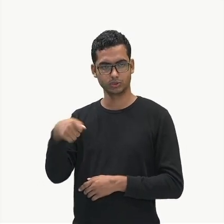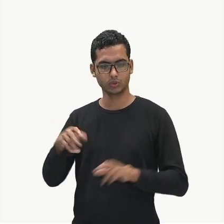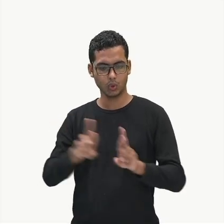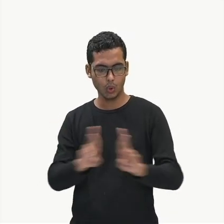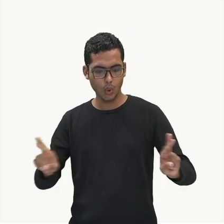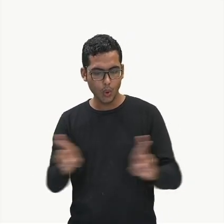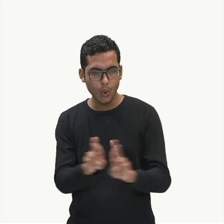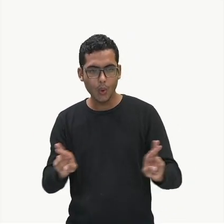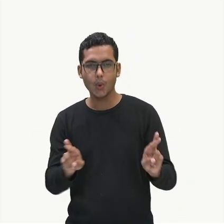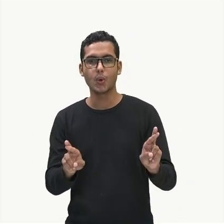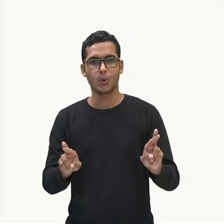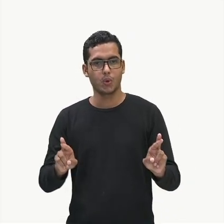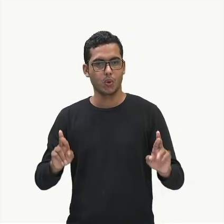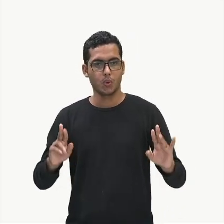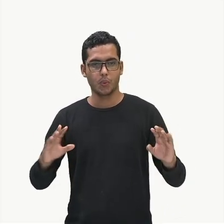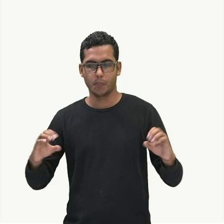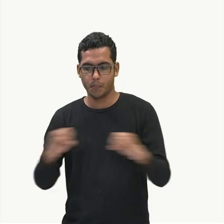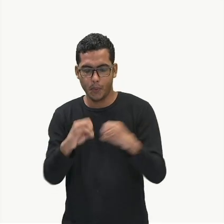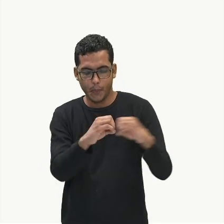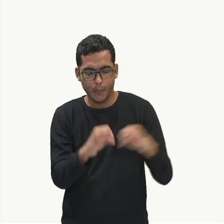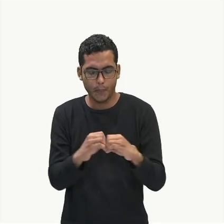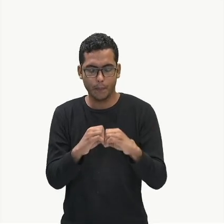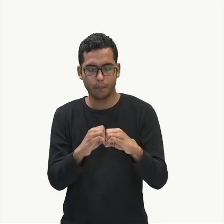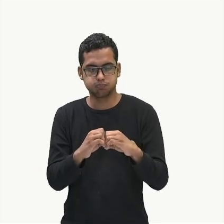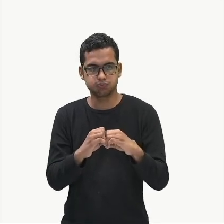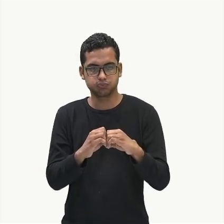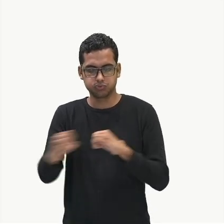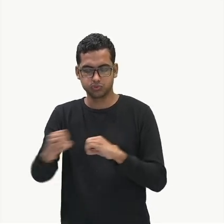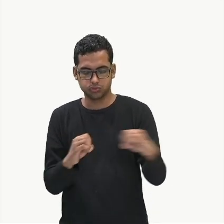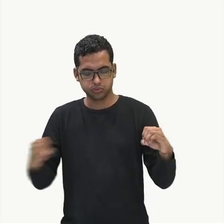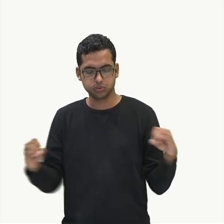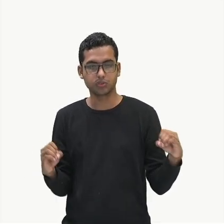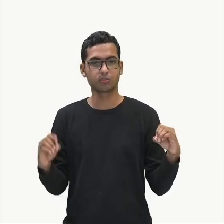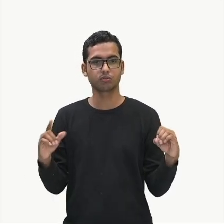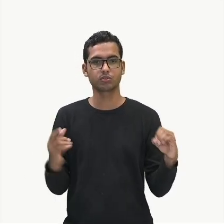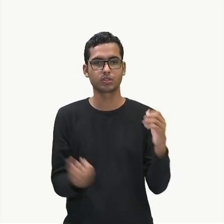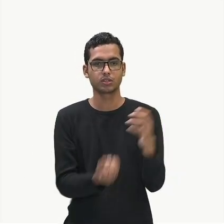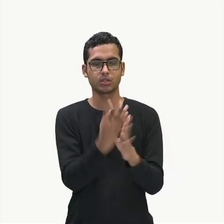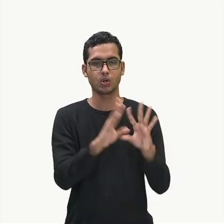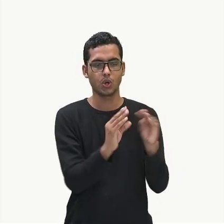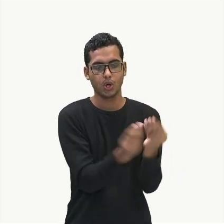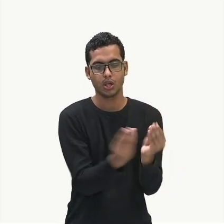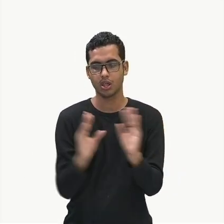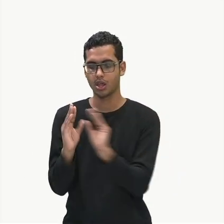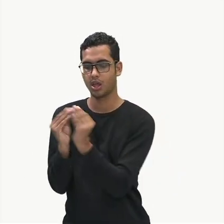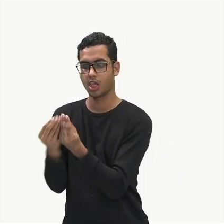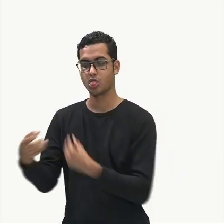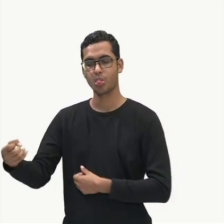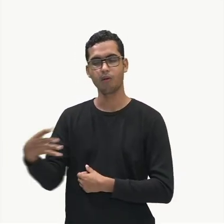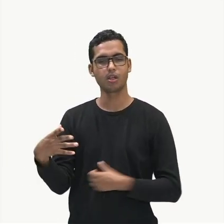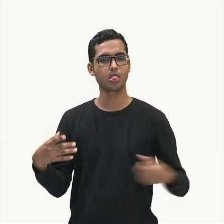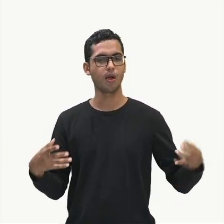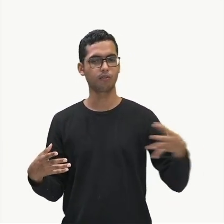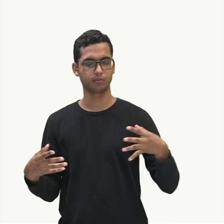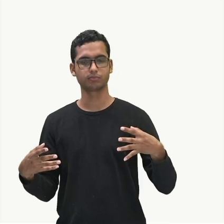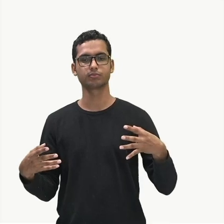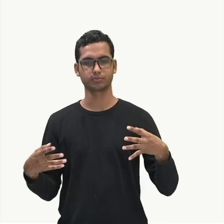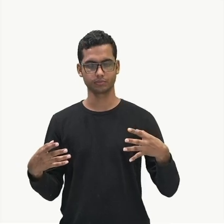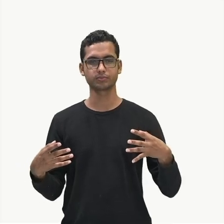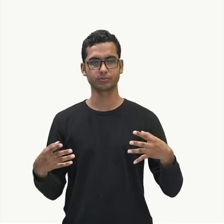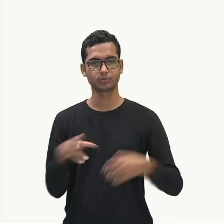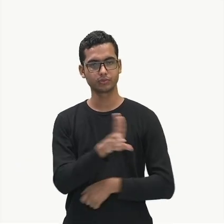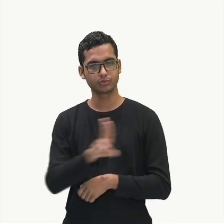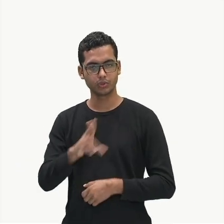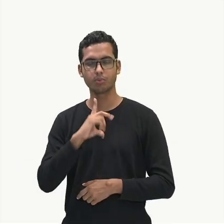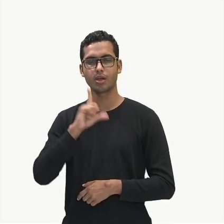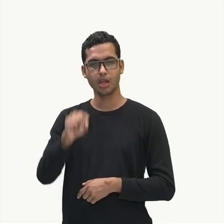substâncias que nós conhecemos como produtos. Agora, essa orientação, ela tem que,